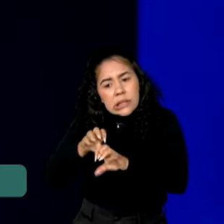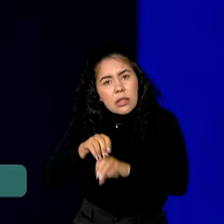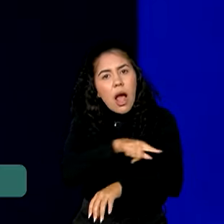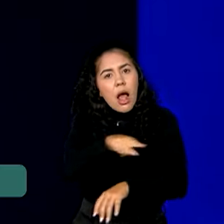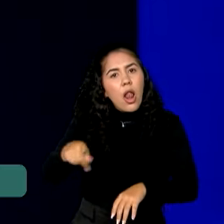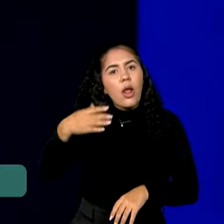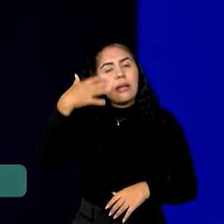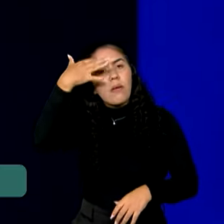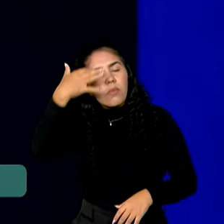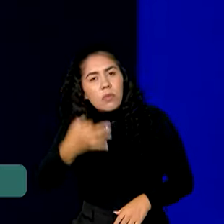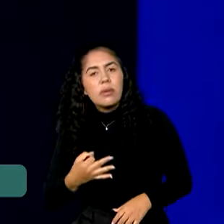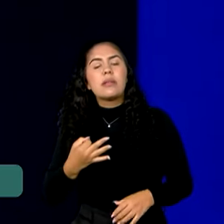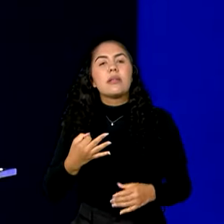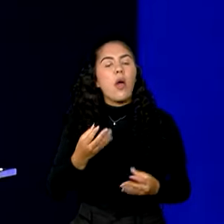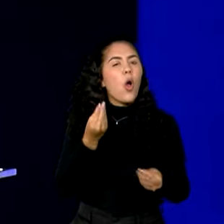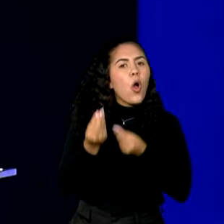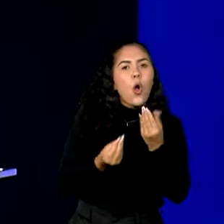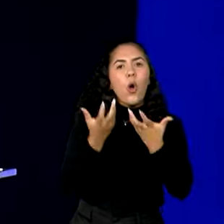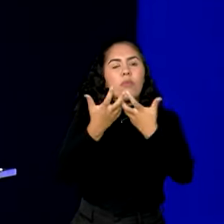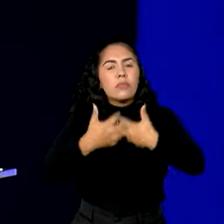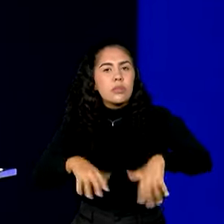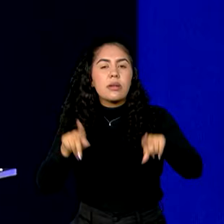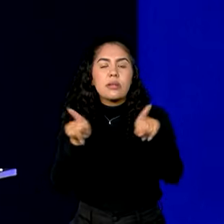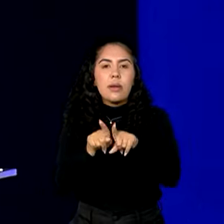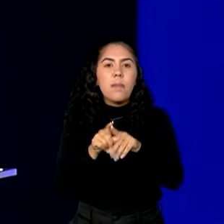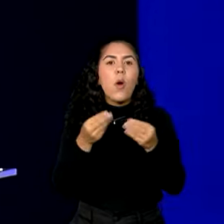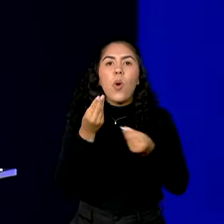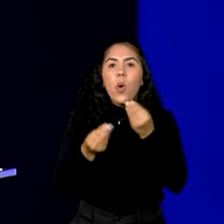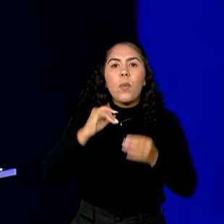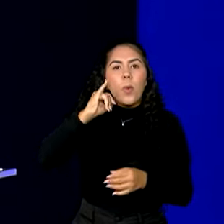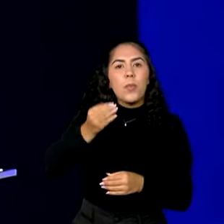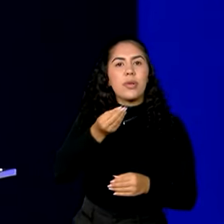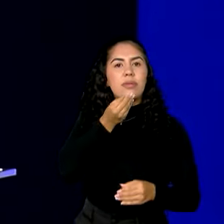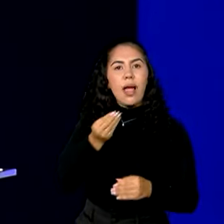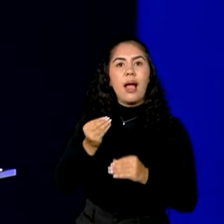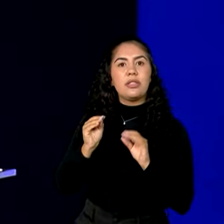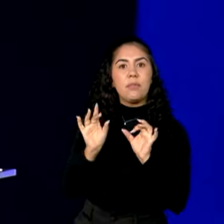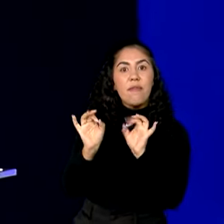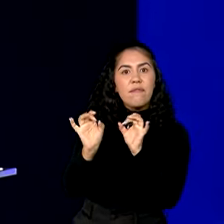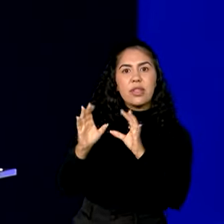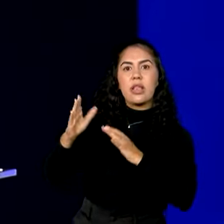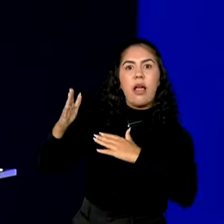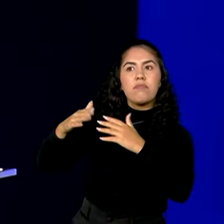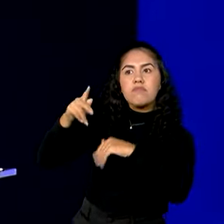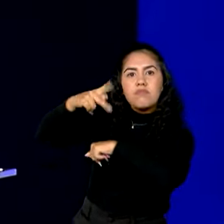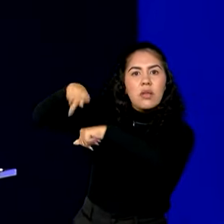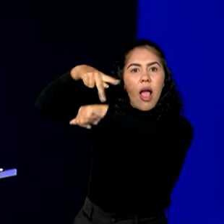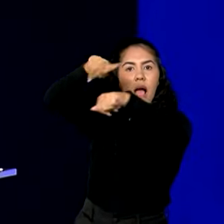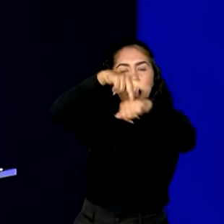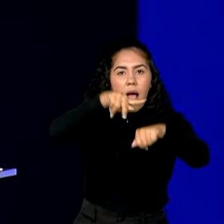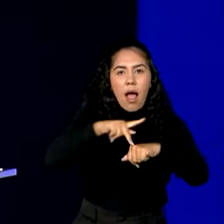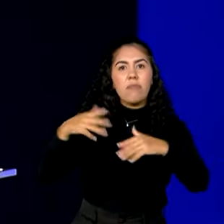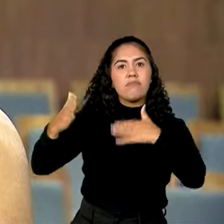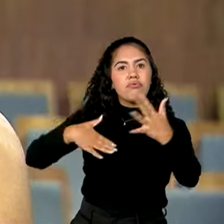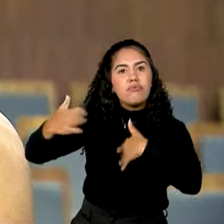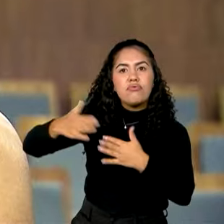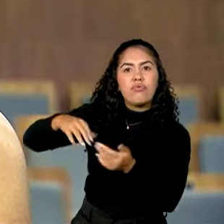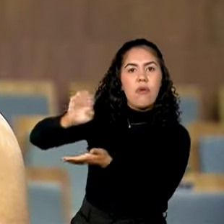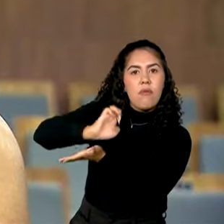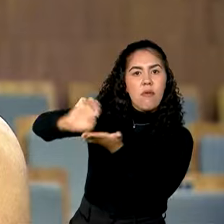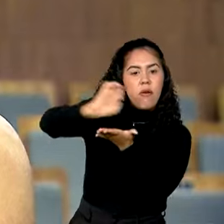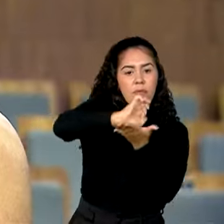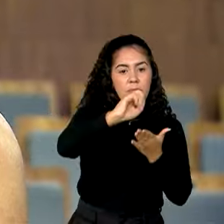são as oportunidades do mercado internacional, as oportunidades para acessar o mercado internacional.